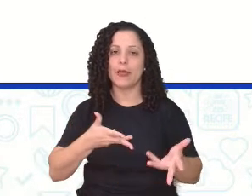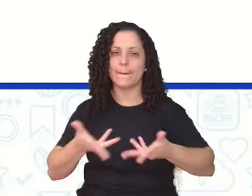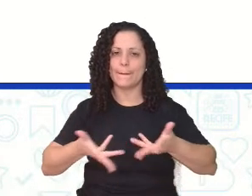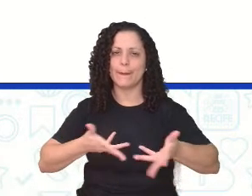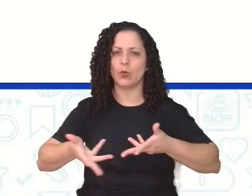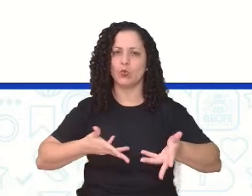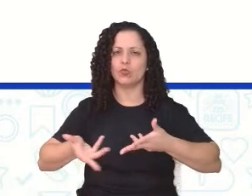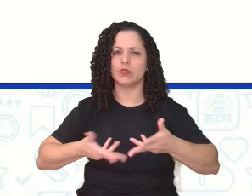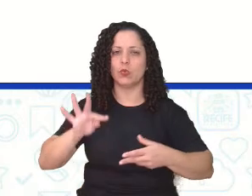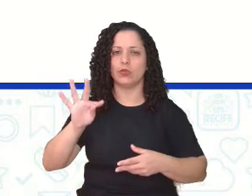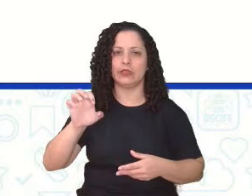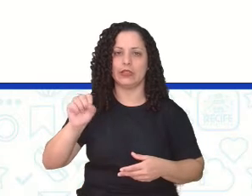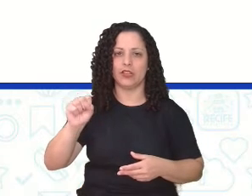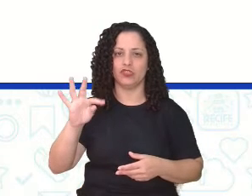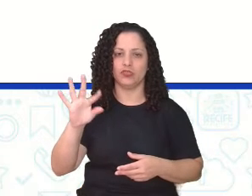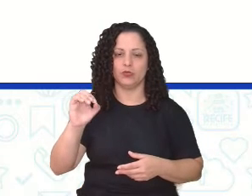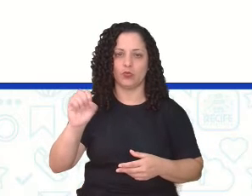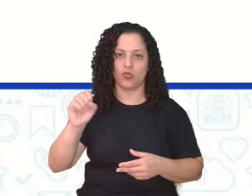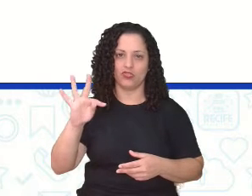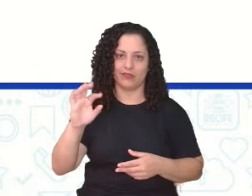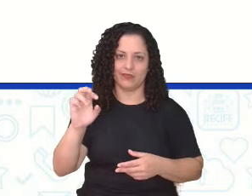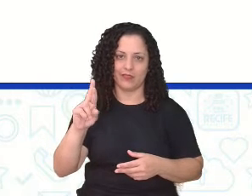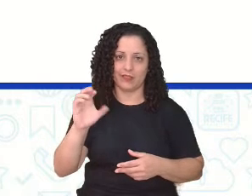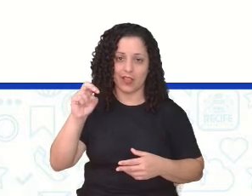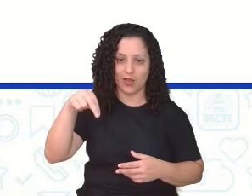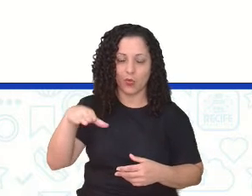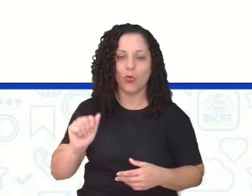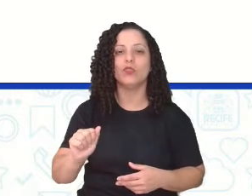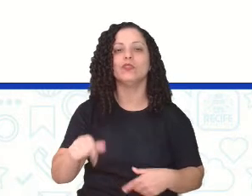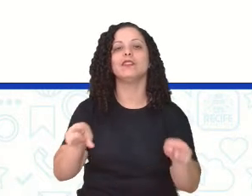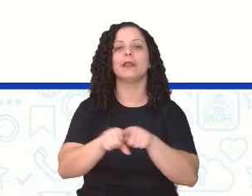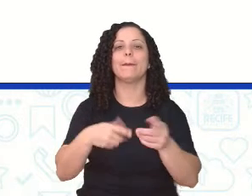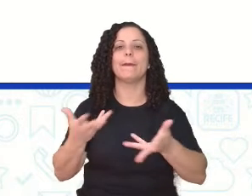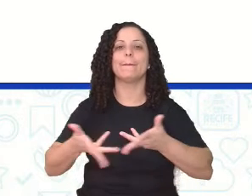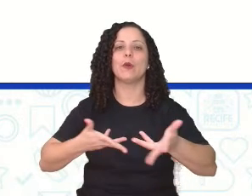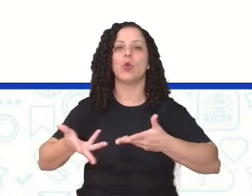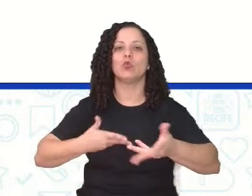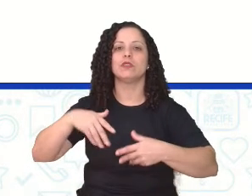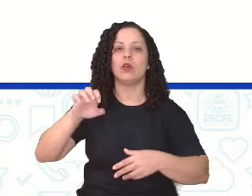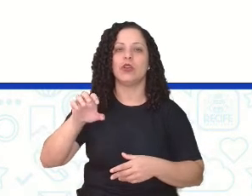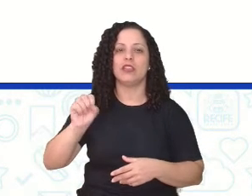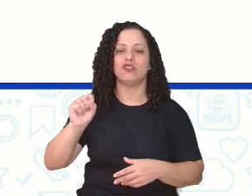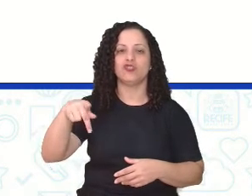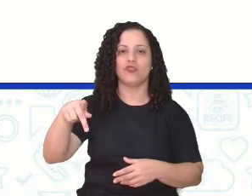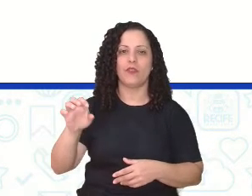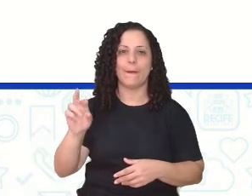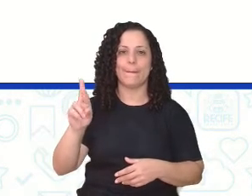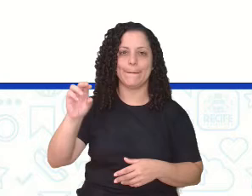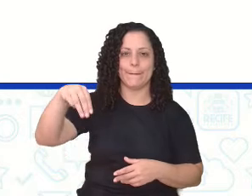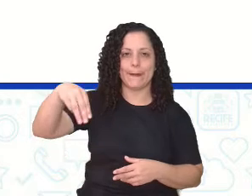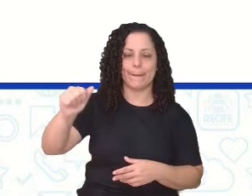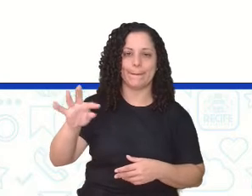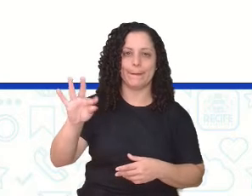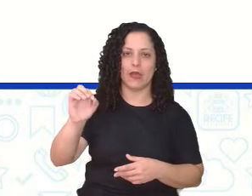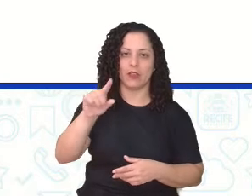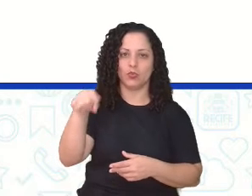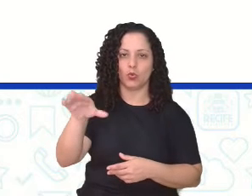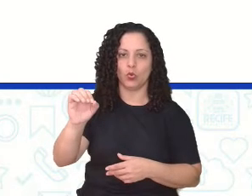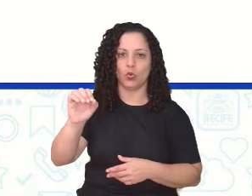a testosterona, e também ele tem a função, gente, de produzir o espermatozoide, que são as